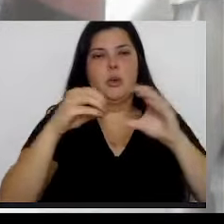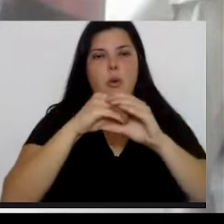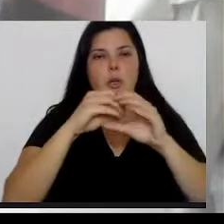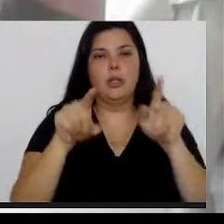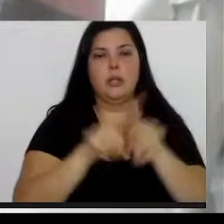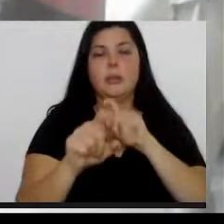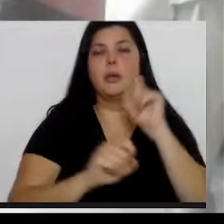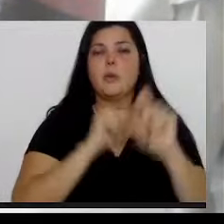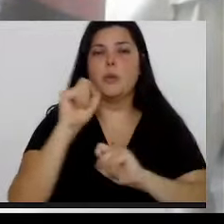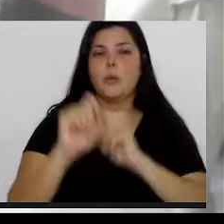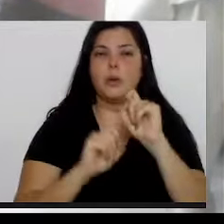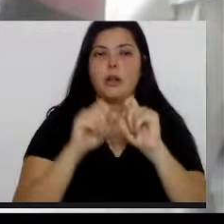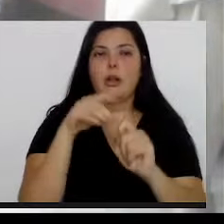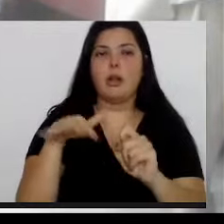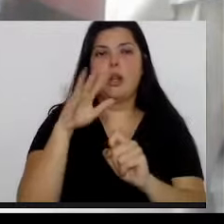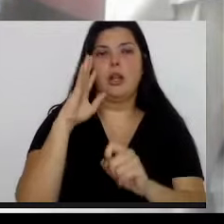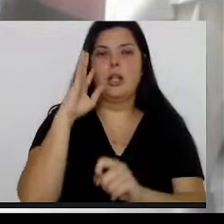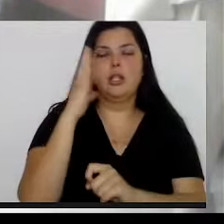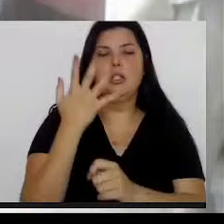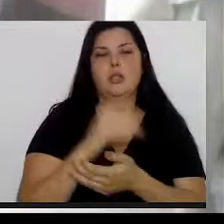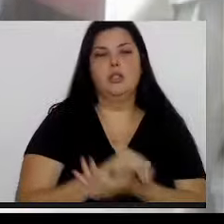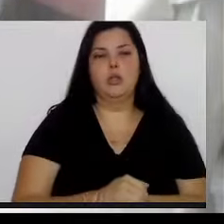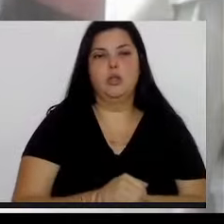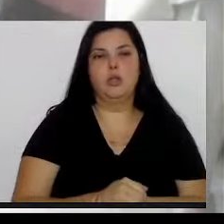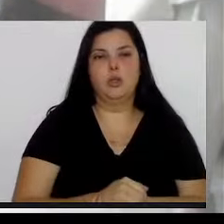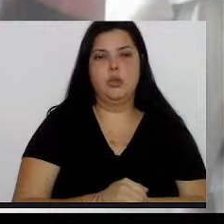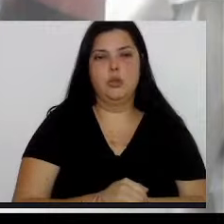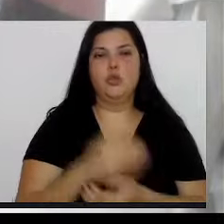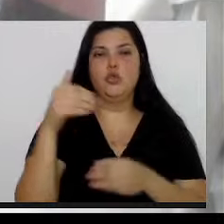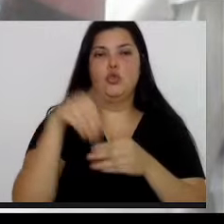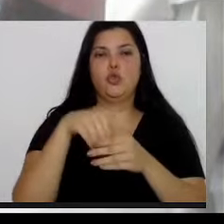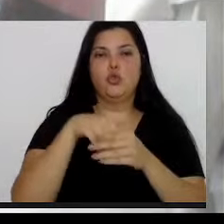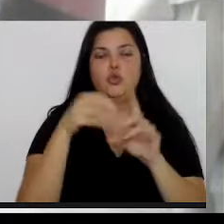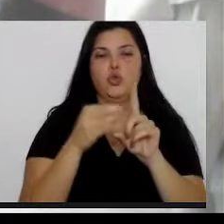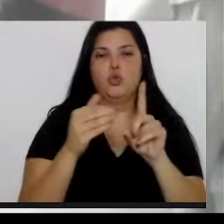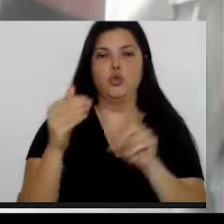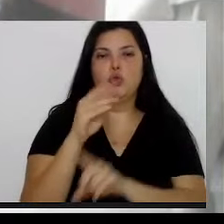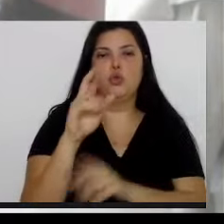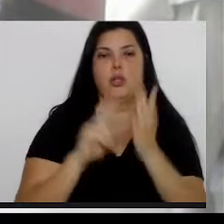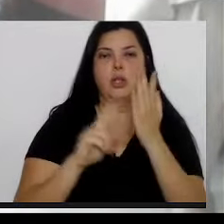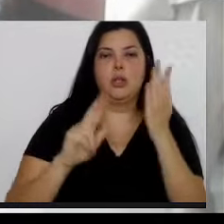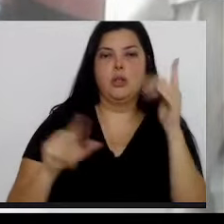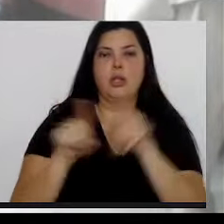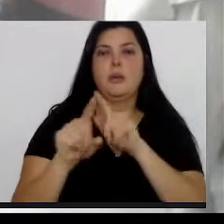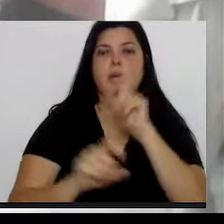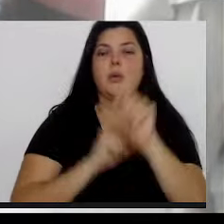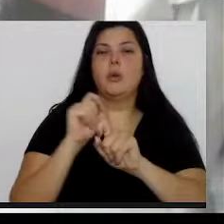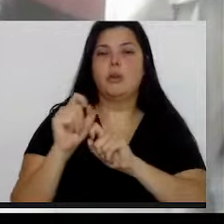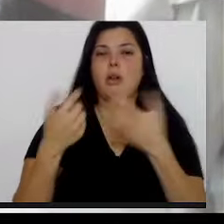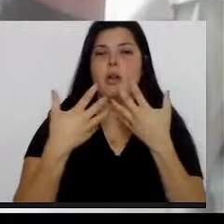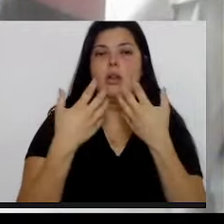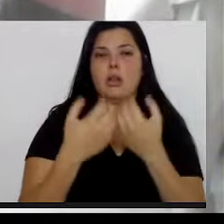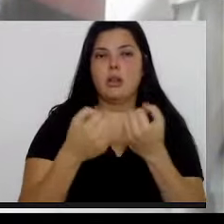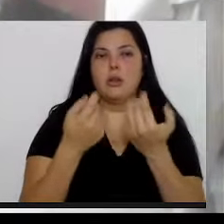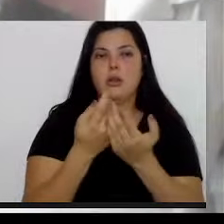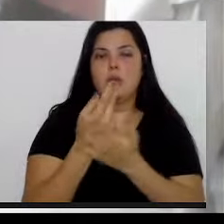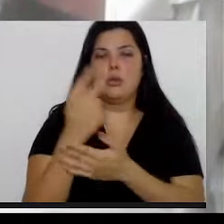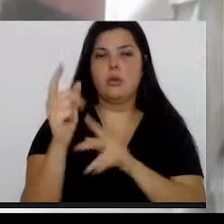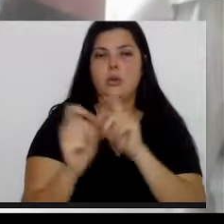E, na linha do que decidiu o que votou o desembargador relator, revogar o deferimento do DRAP,